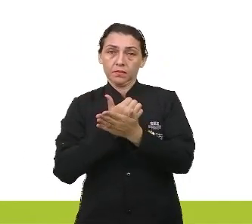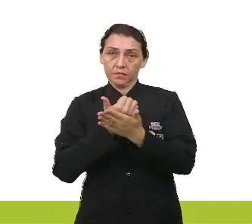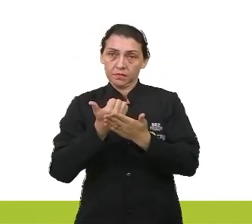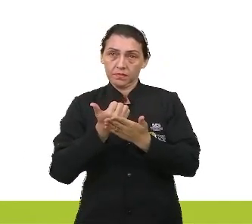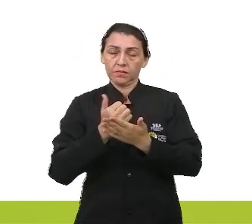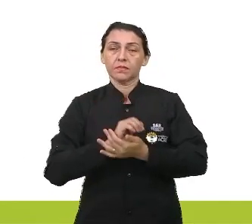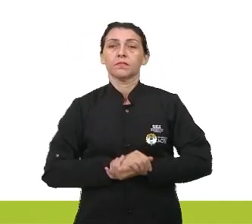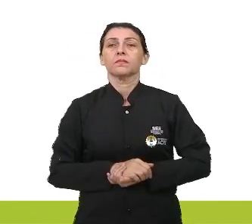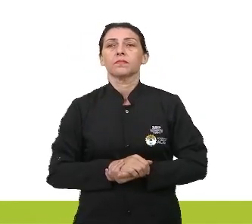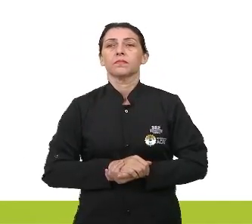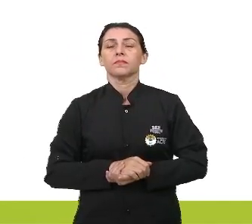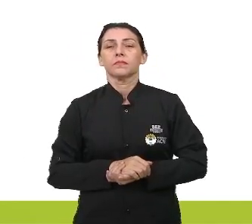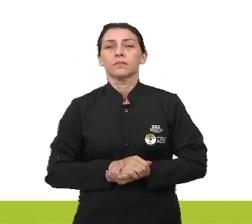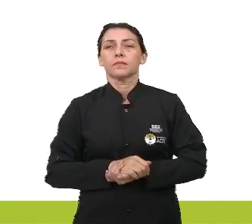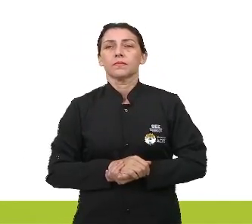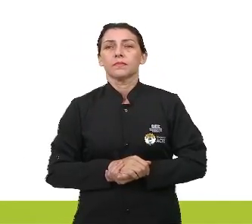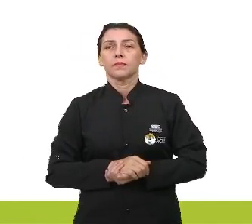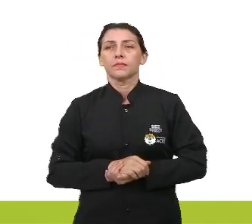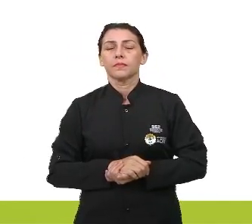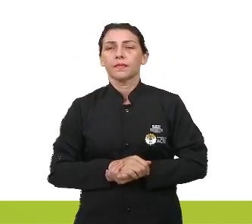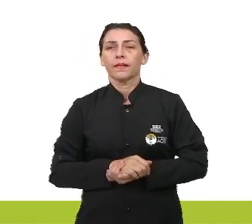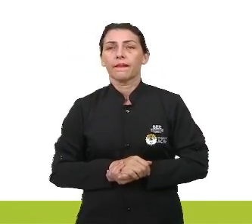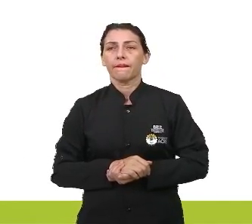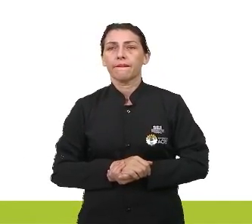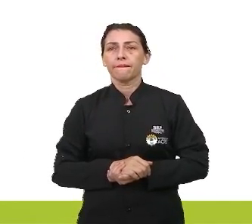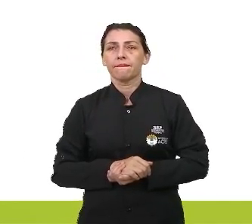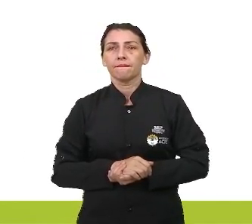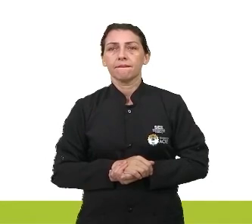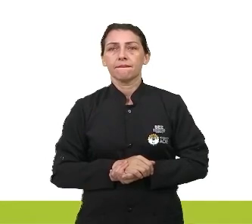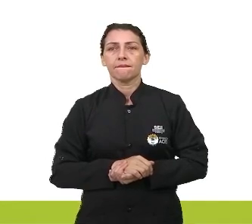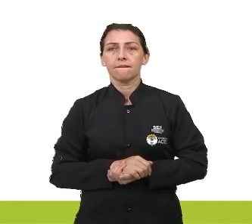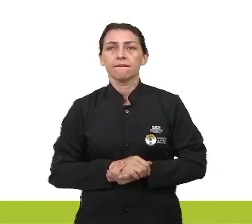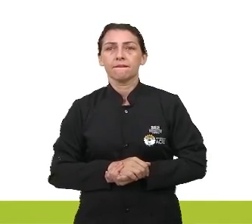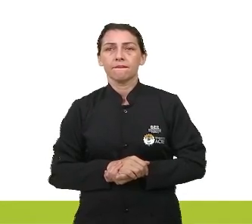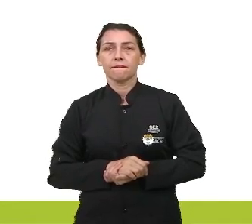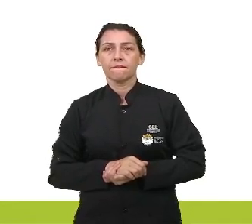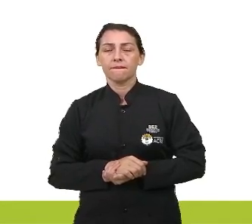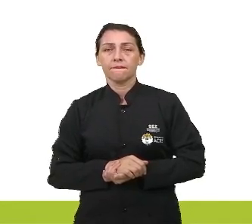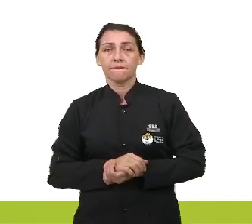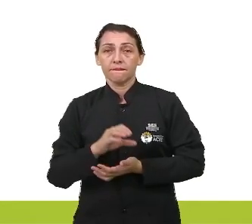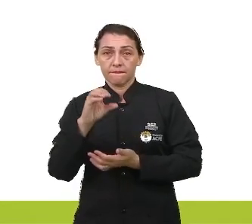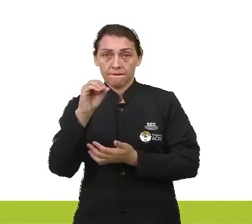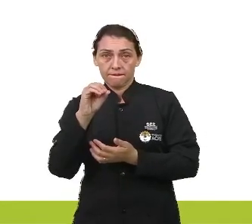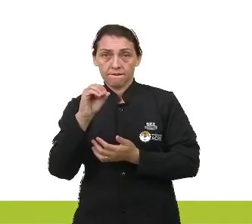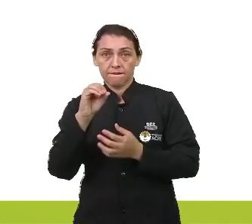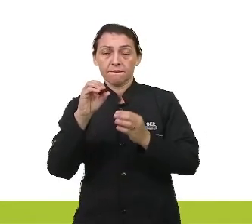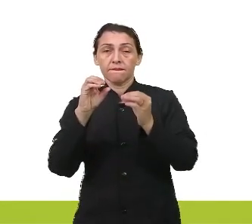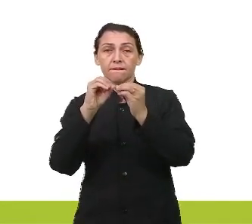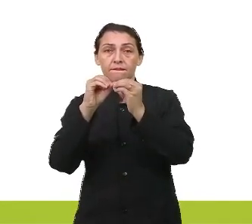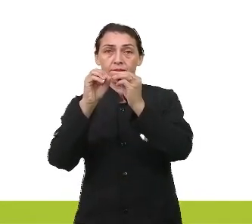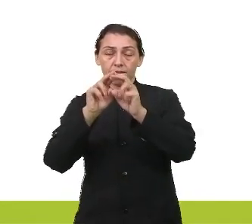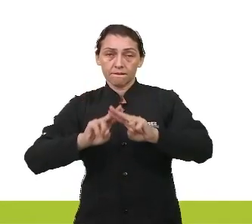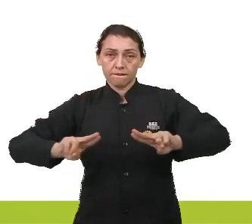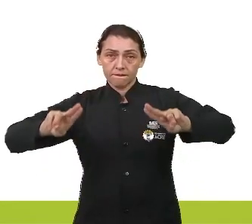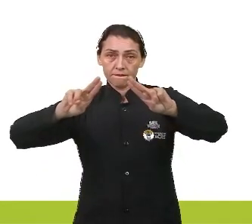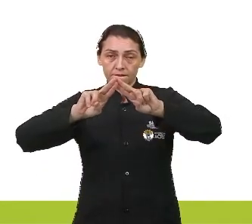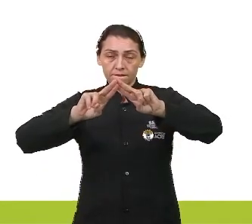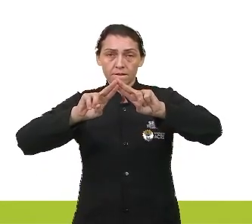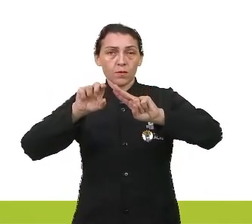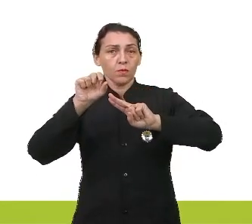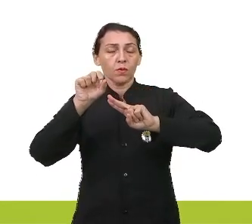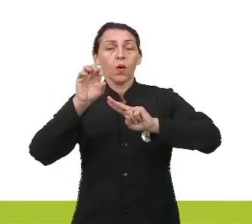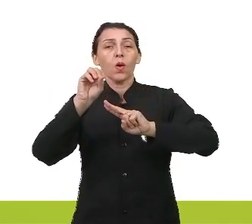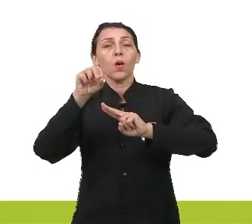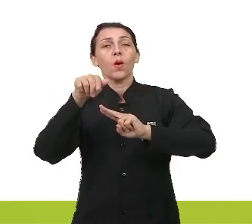ações. Agora vamos para o O, né? G de governo, O de ONGs. O que as ONGs